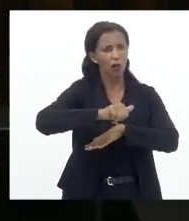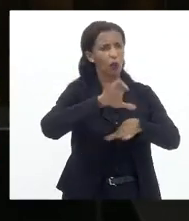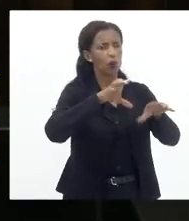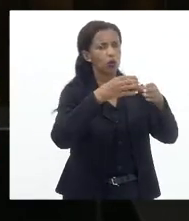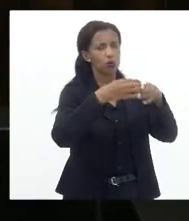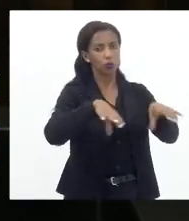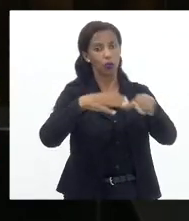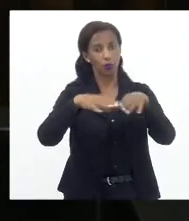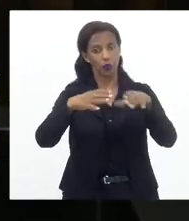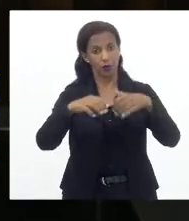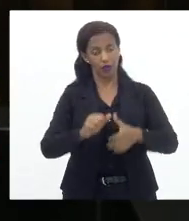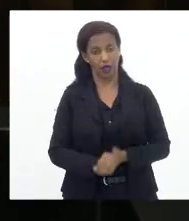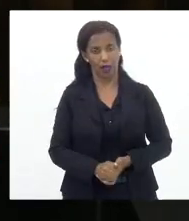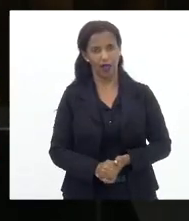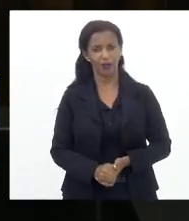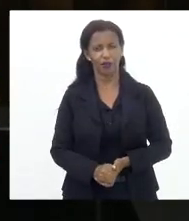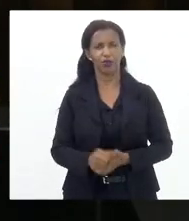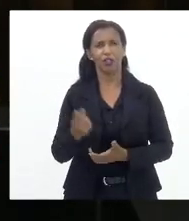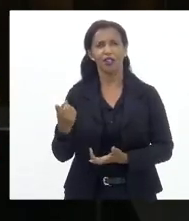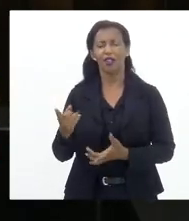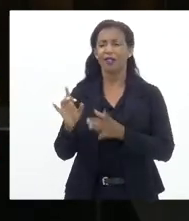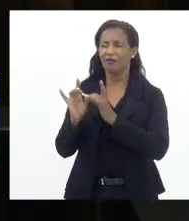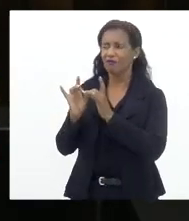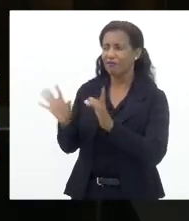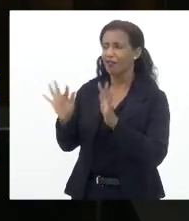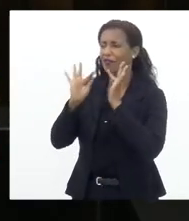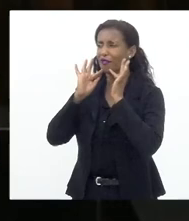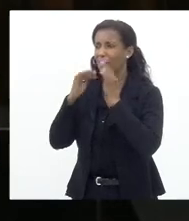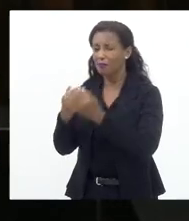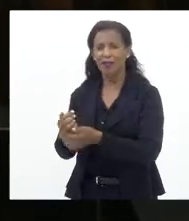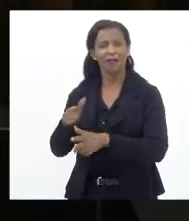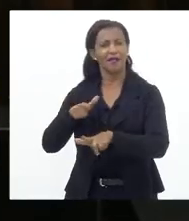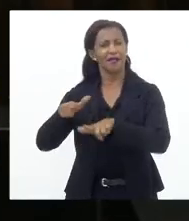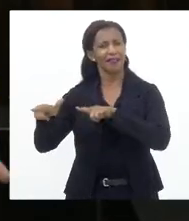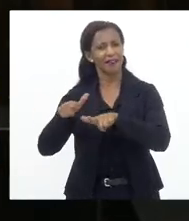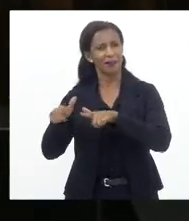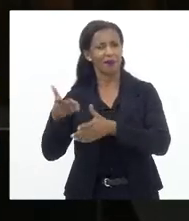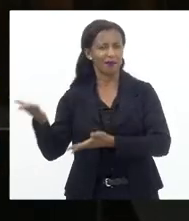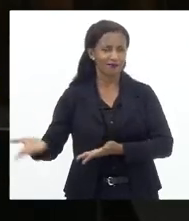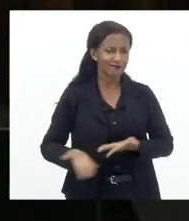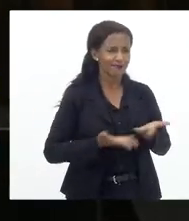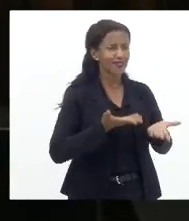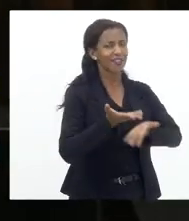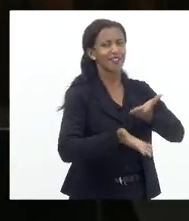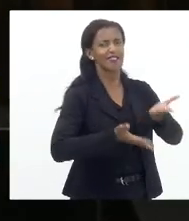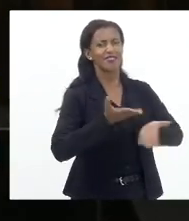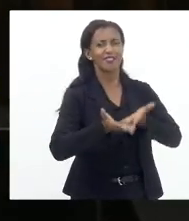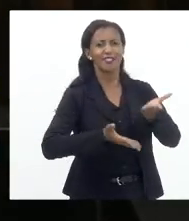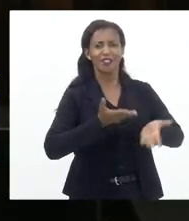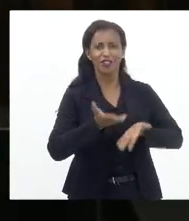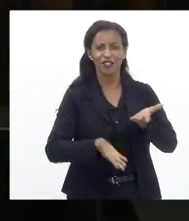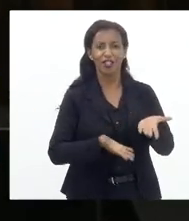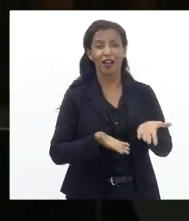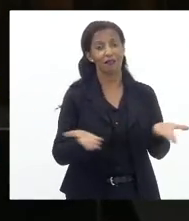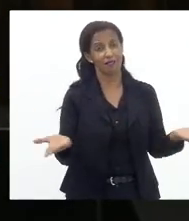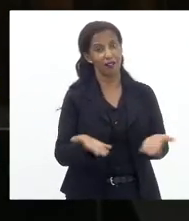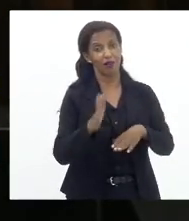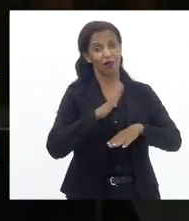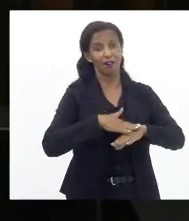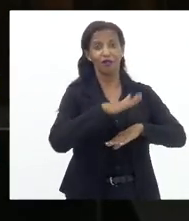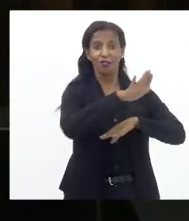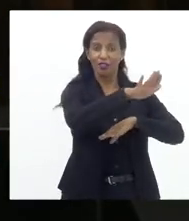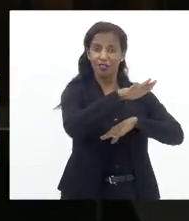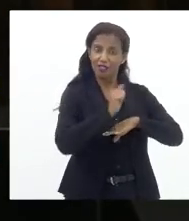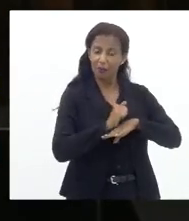concursados que abriram mão das suas famílias abriram mão de outras carreiras se dedicaram a serem aprovados e foram chamados